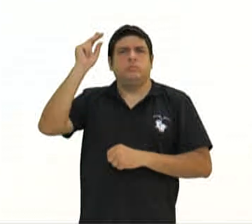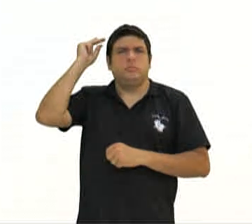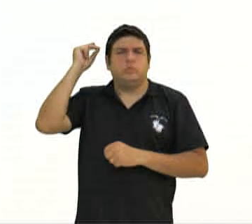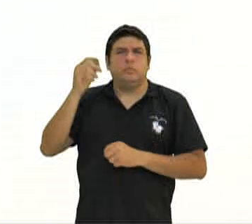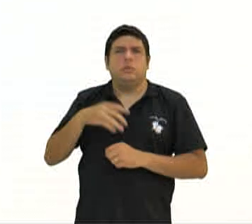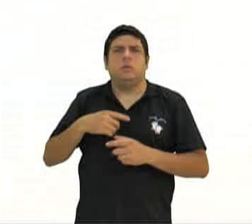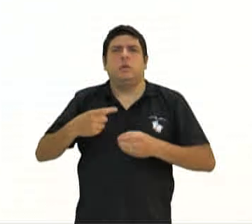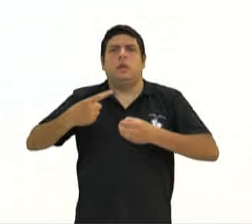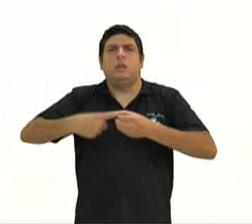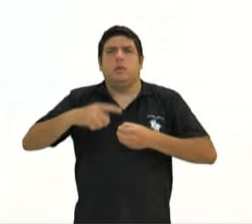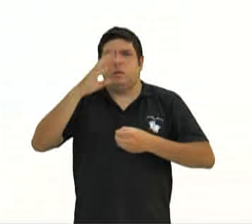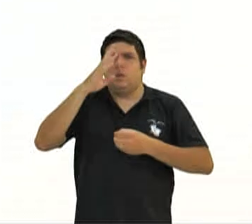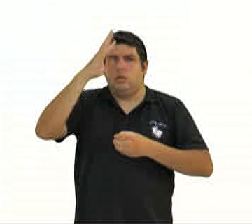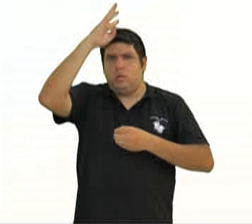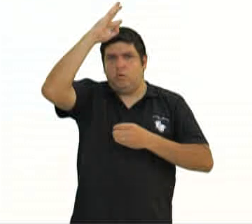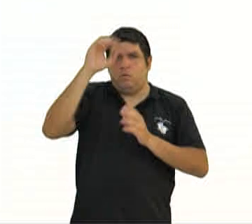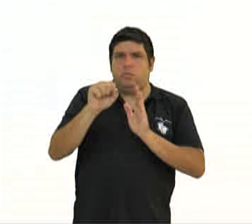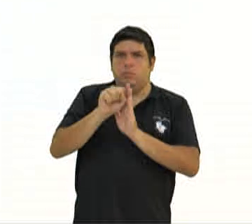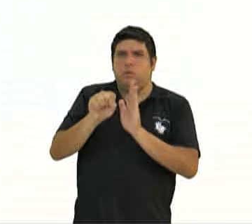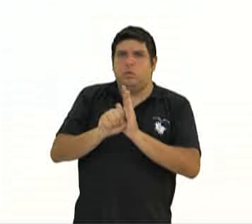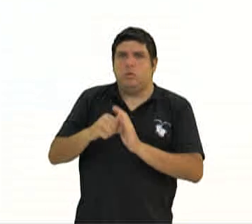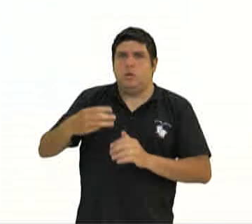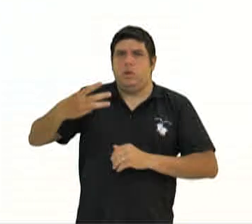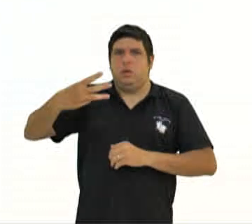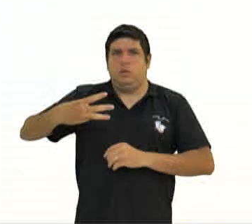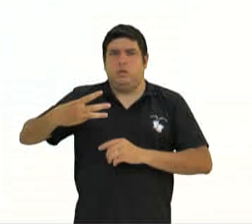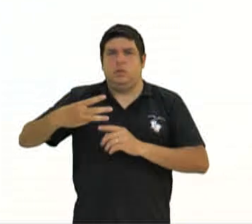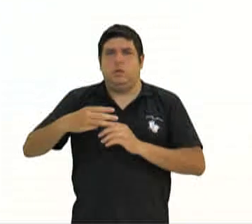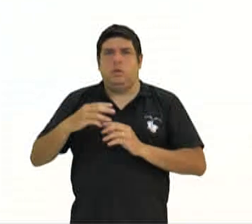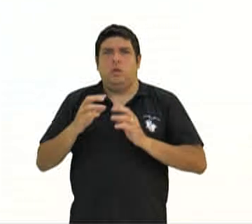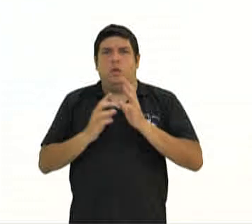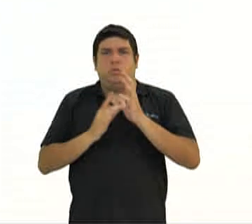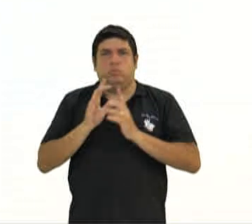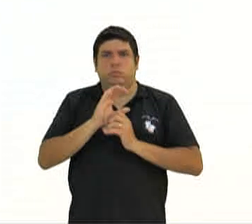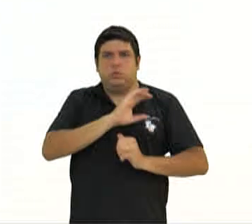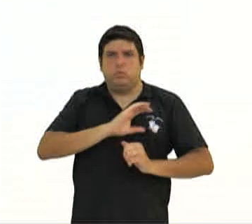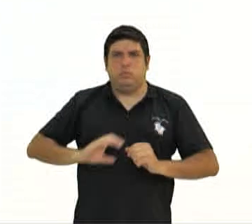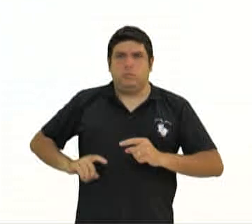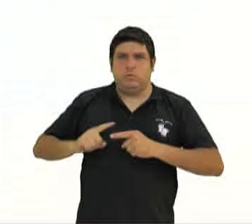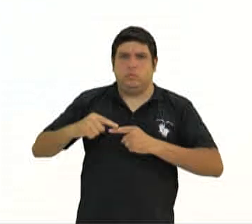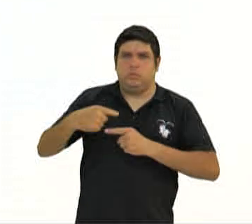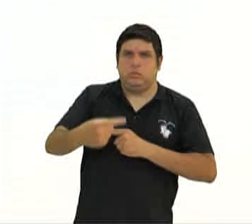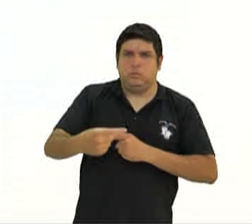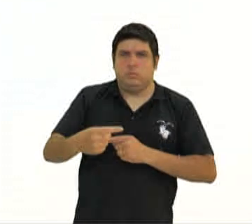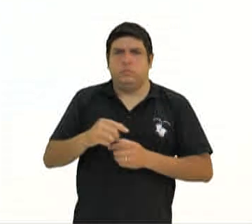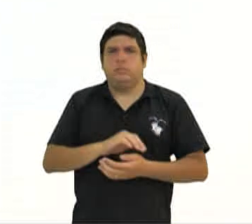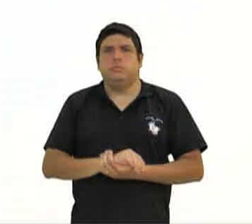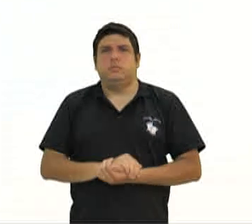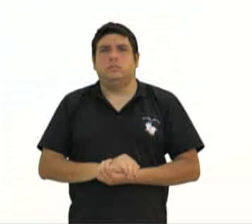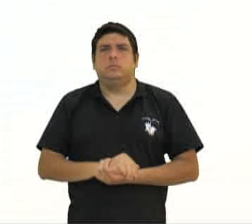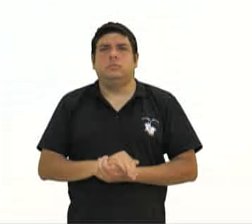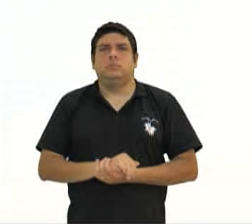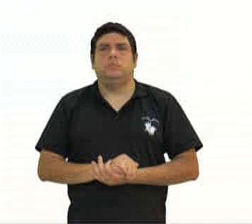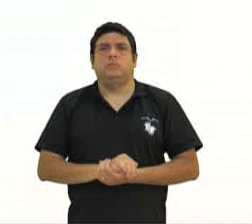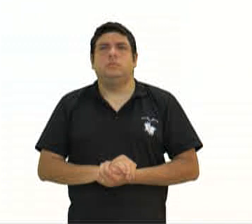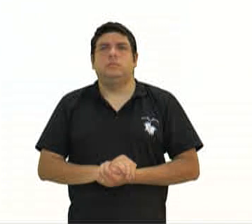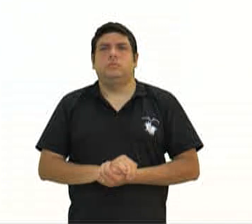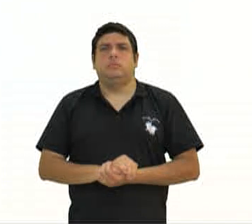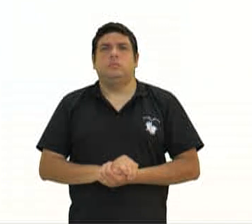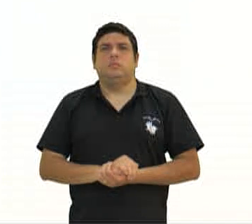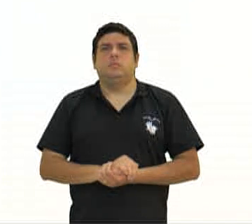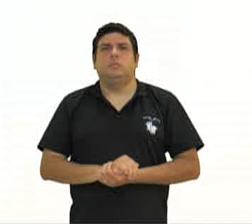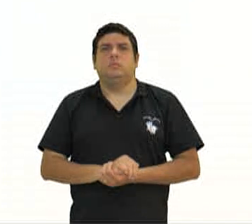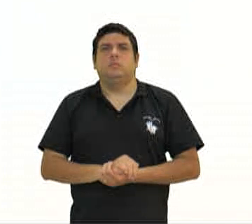3 AD, before Christ, AD, depois de Cristo. According to the legend, he used to perform secret